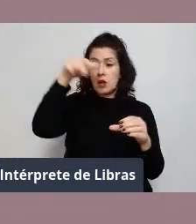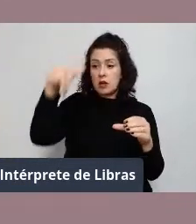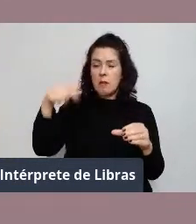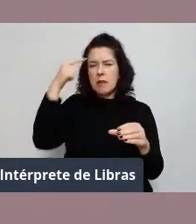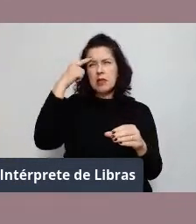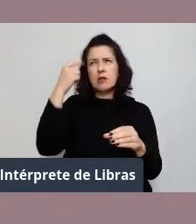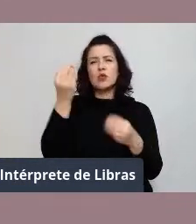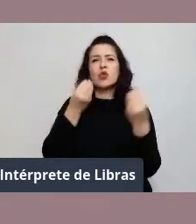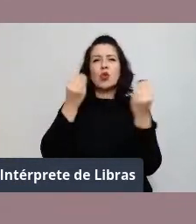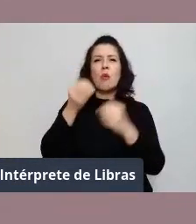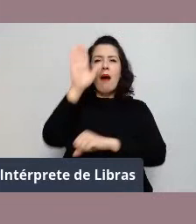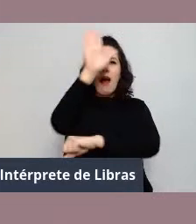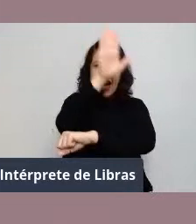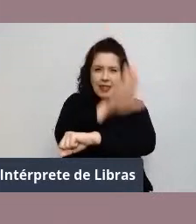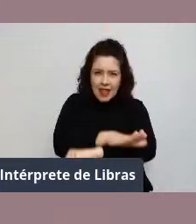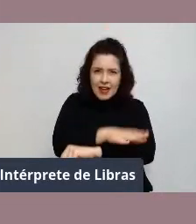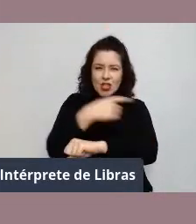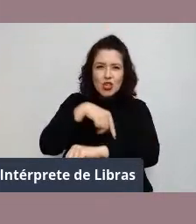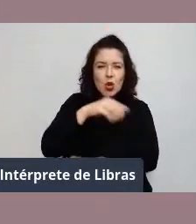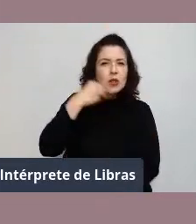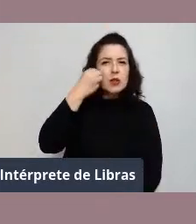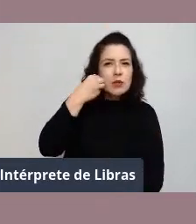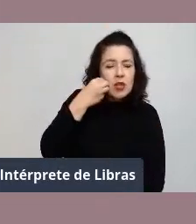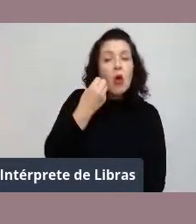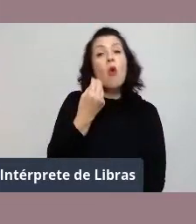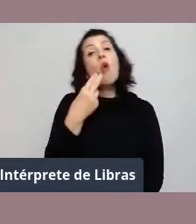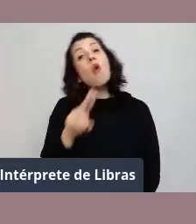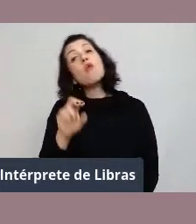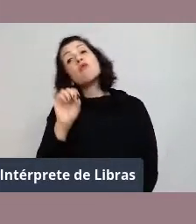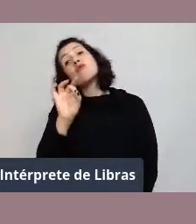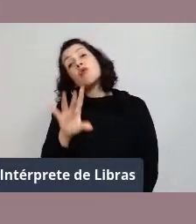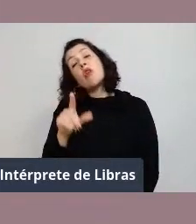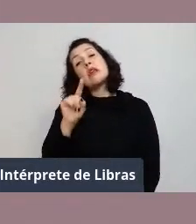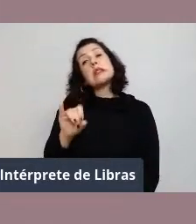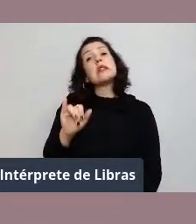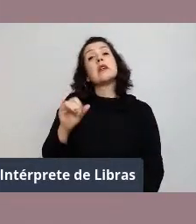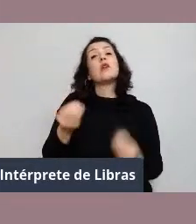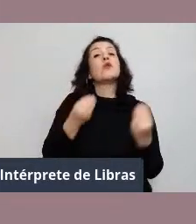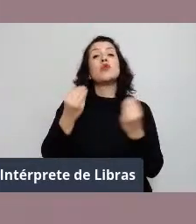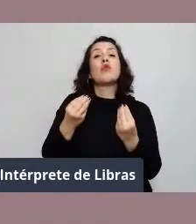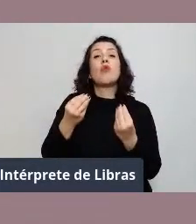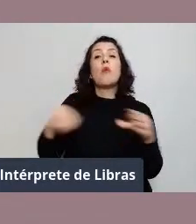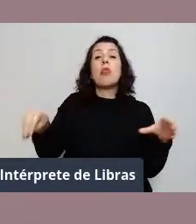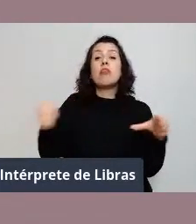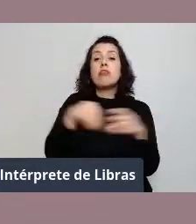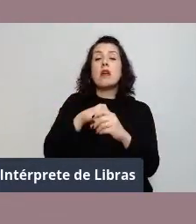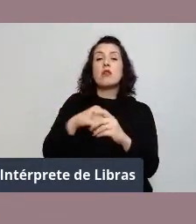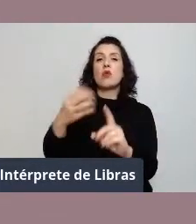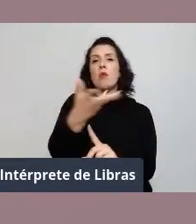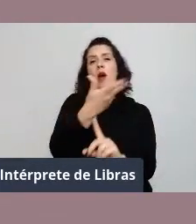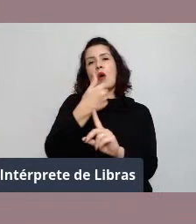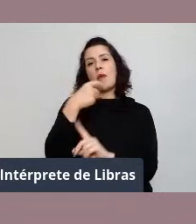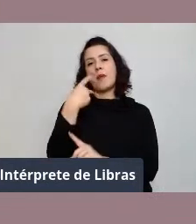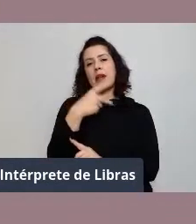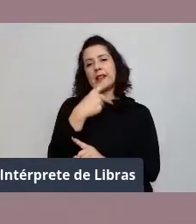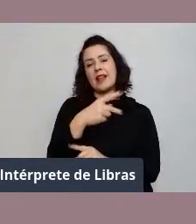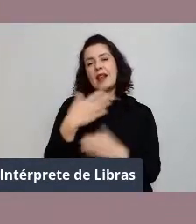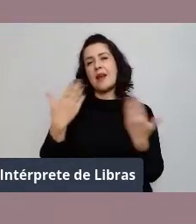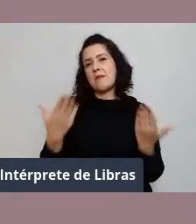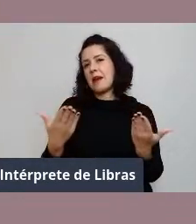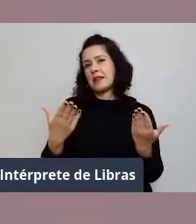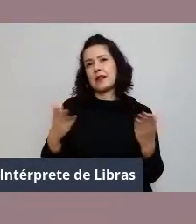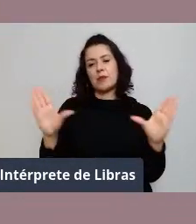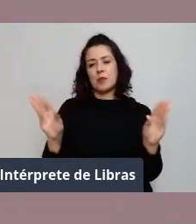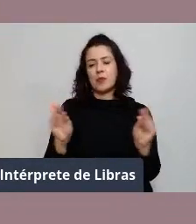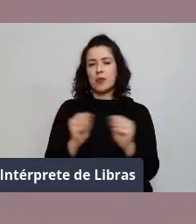tarde, ou se apenas passou a constituir parte de uma obra-prima. E com essa citação eu encerro minhas